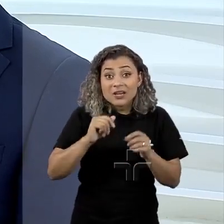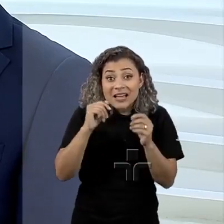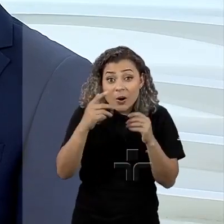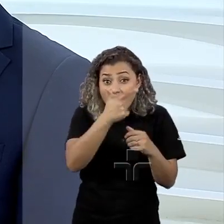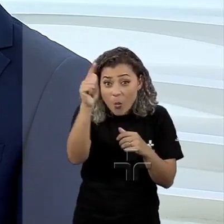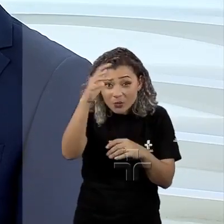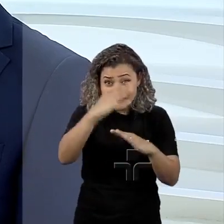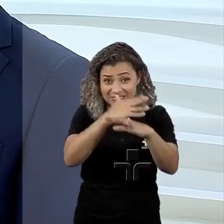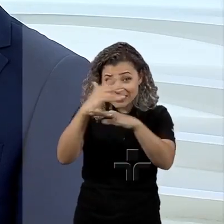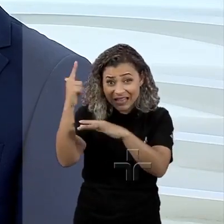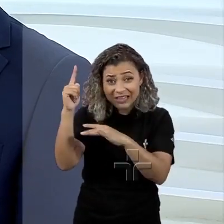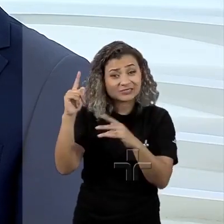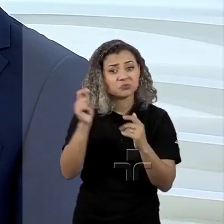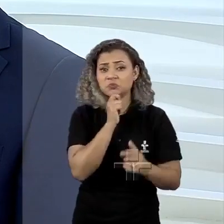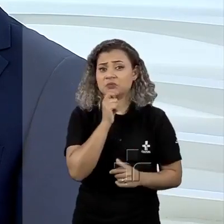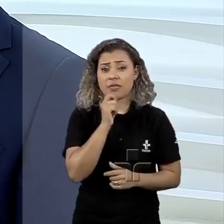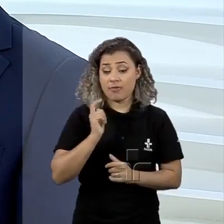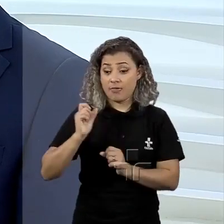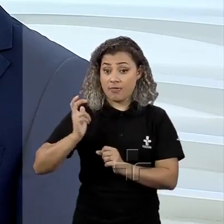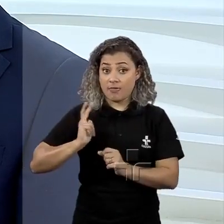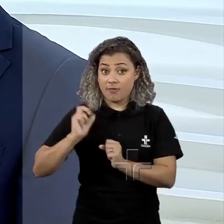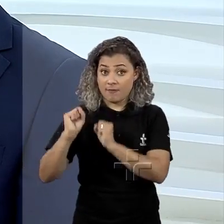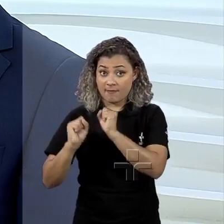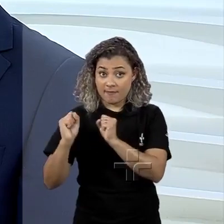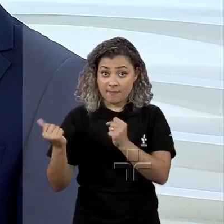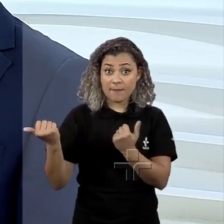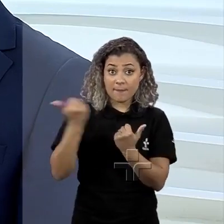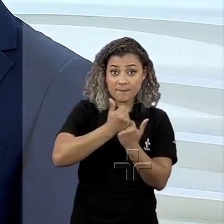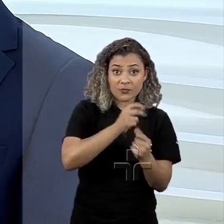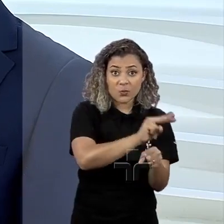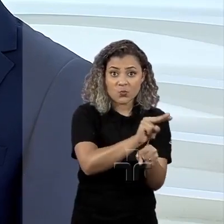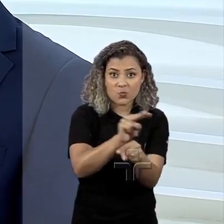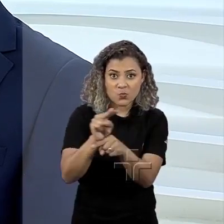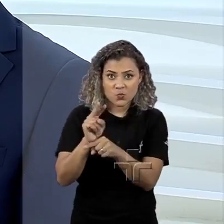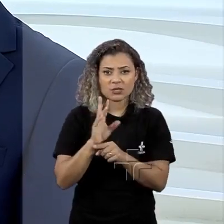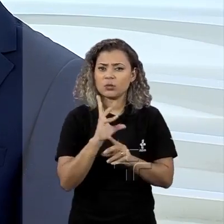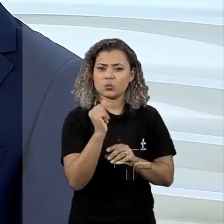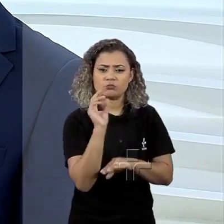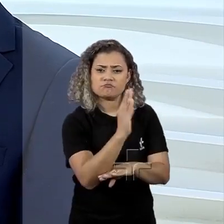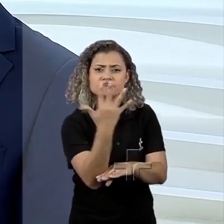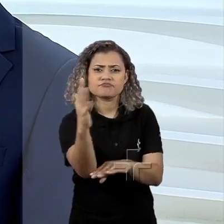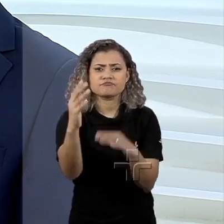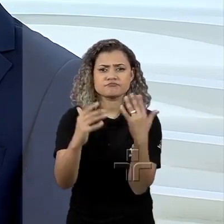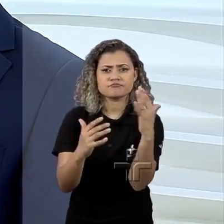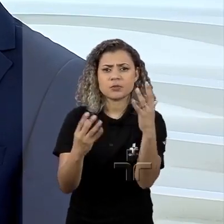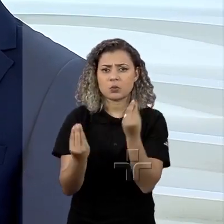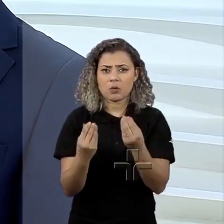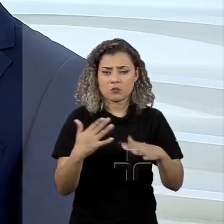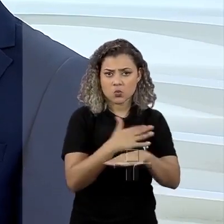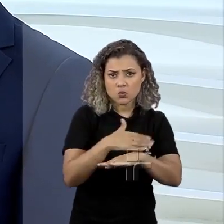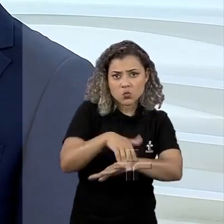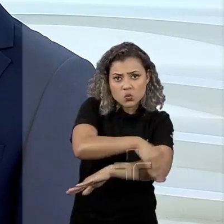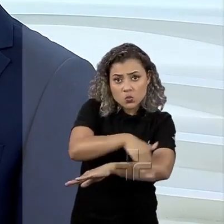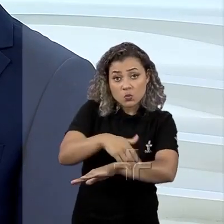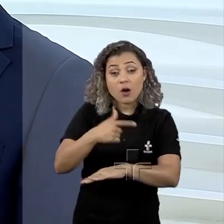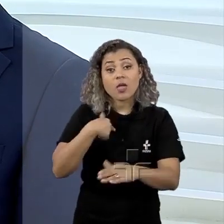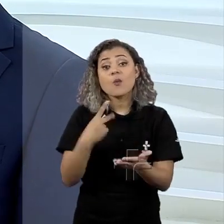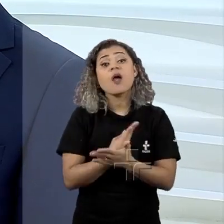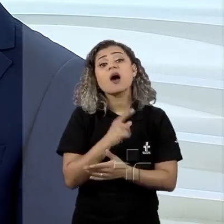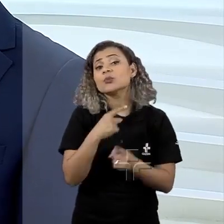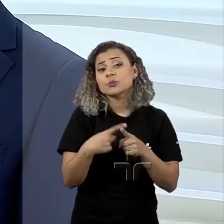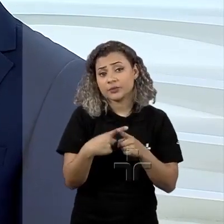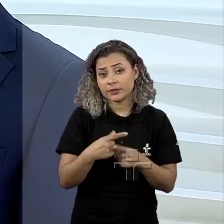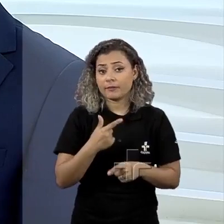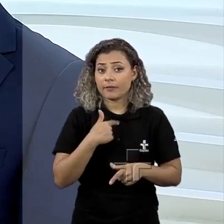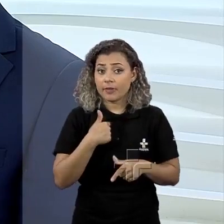número. E melhorando muito a beleza e a ambientação urbana da cidade. Mas cometi um erro,